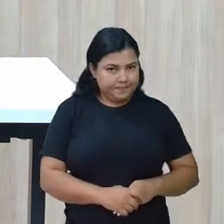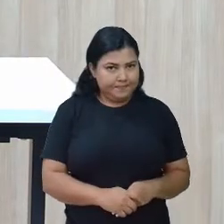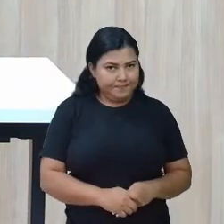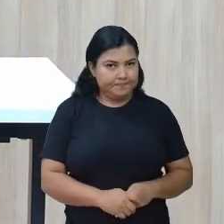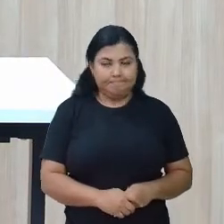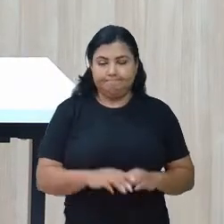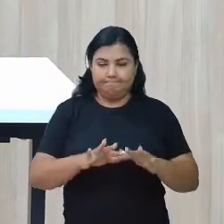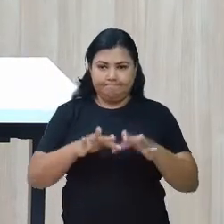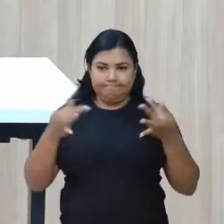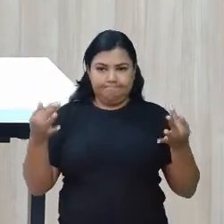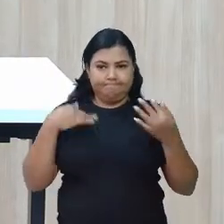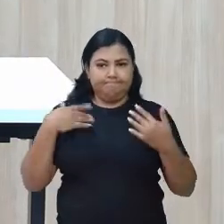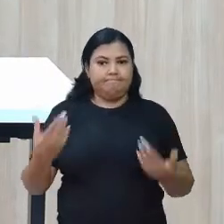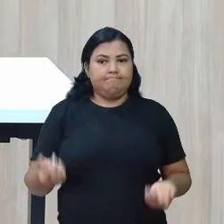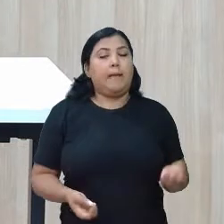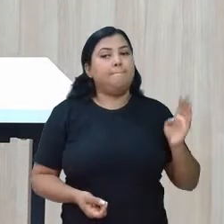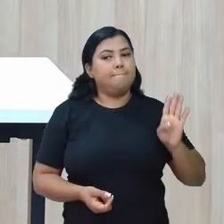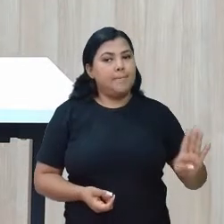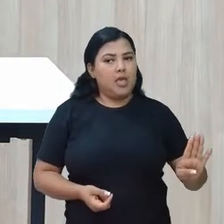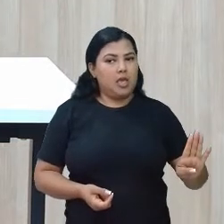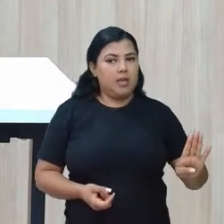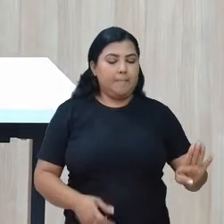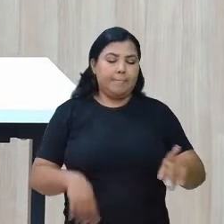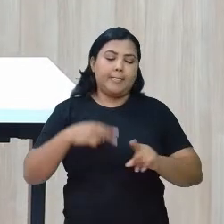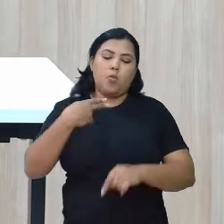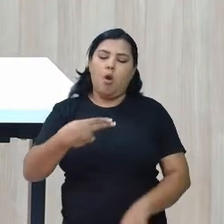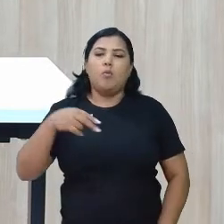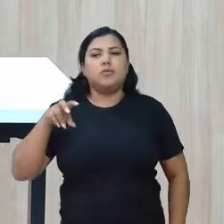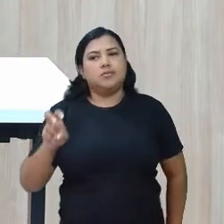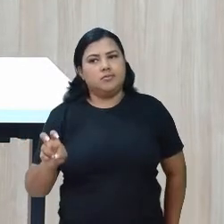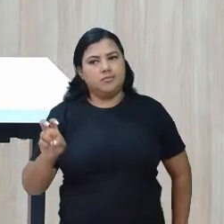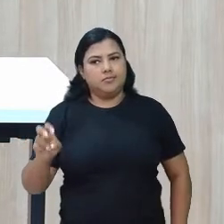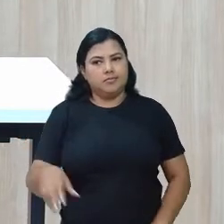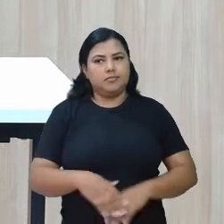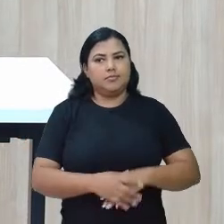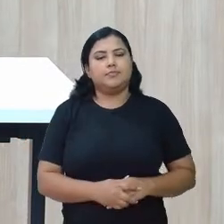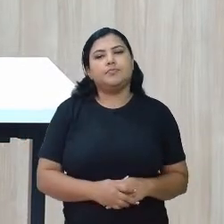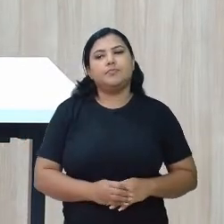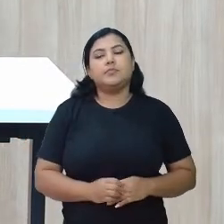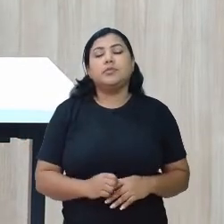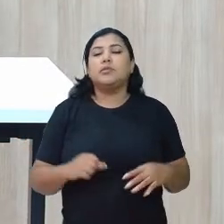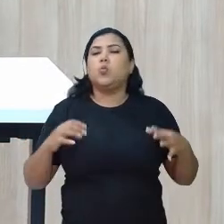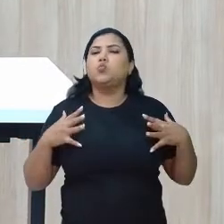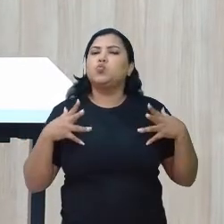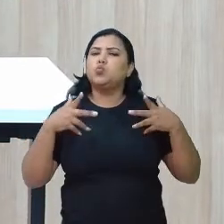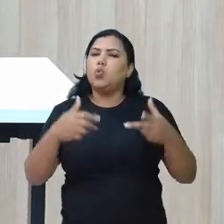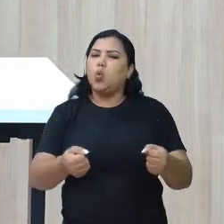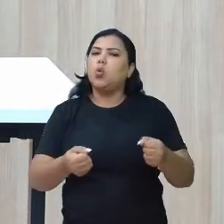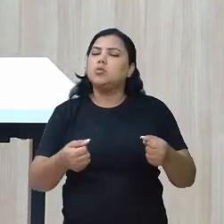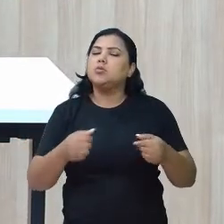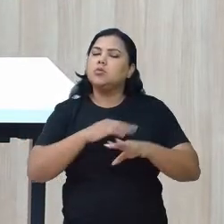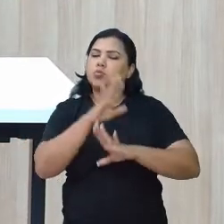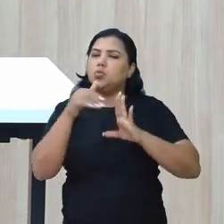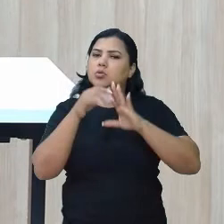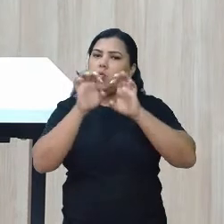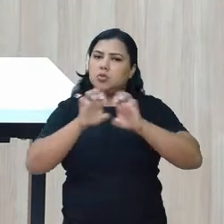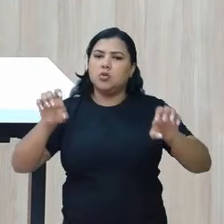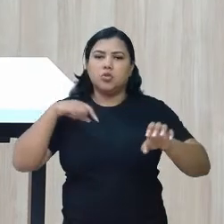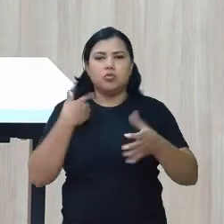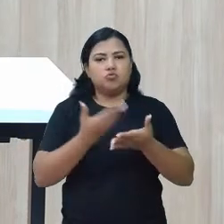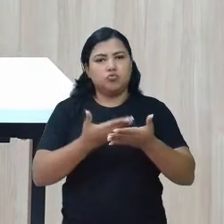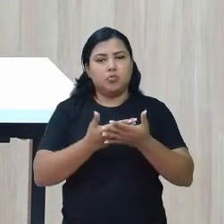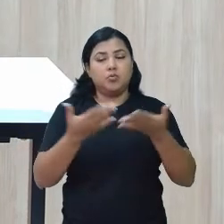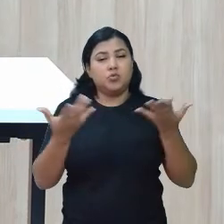Eu simplesmente tenho que aquela letra, ela vale 5. Então, perceba que todas as equações que nós fizemos na aula de hoje,